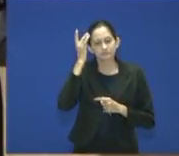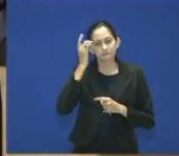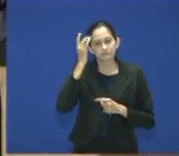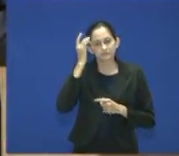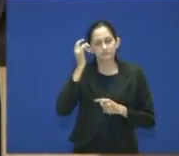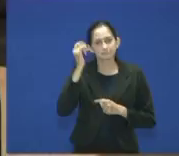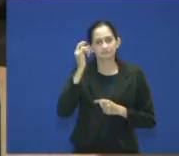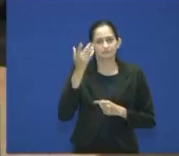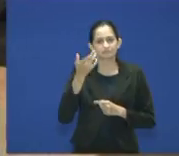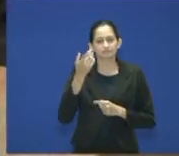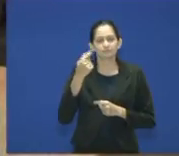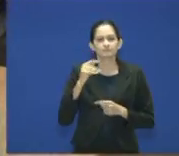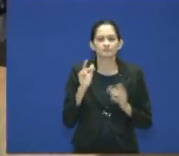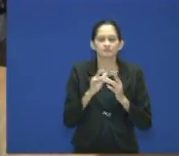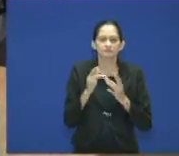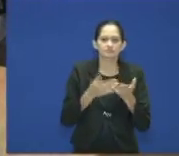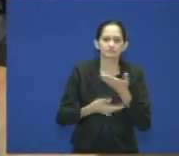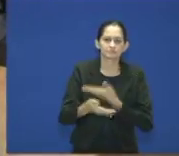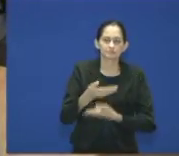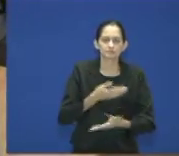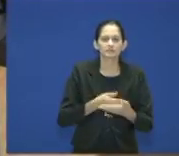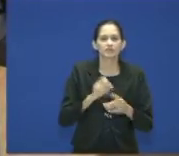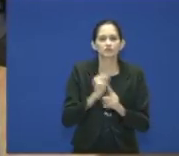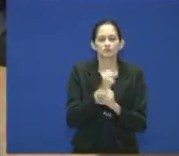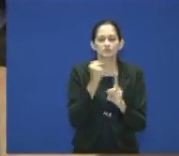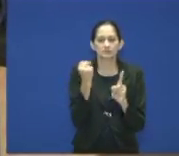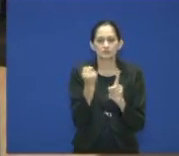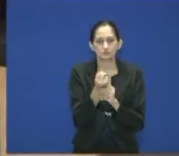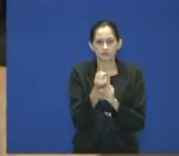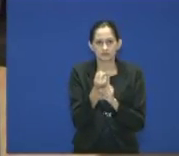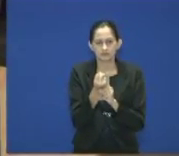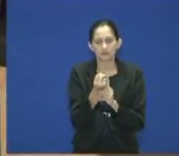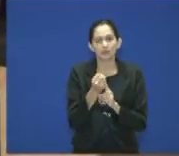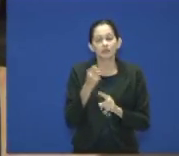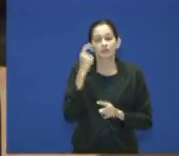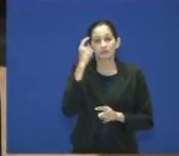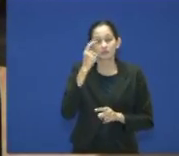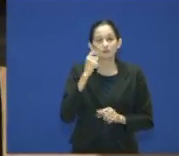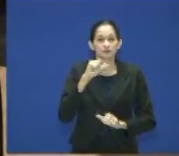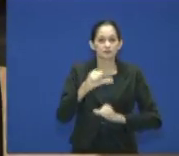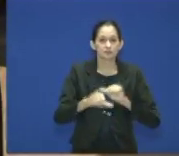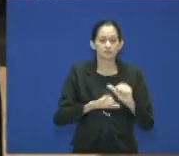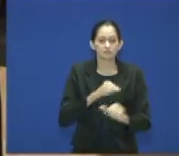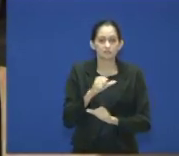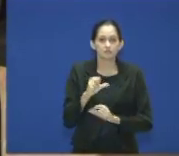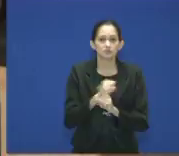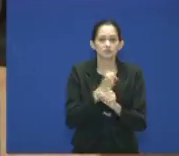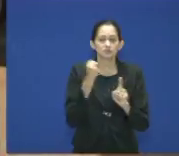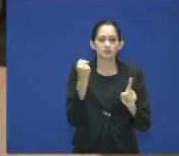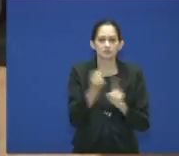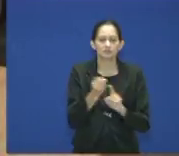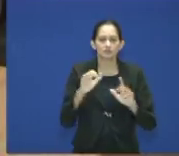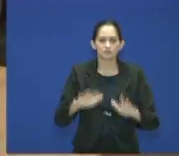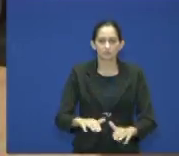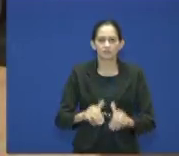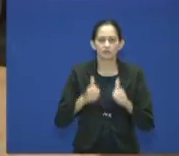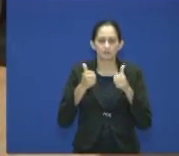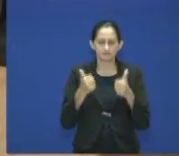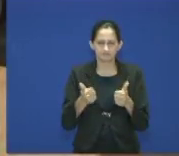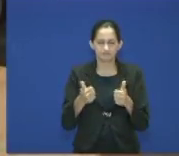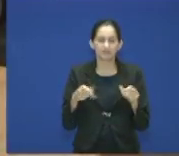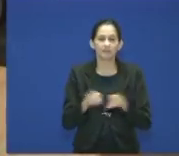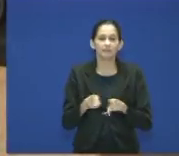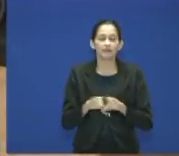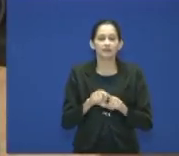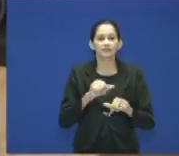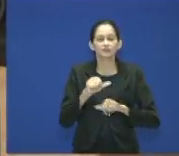dia, lidando com as contradições dessa sociedade e tentando transformá-la numa sociedade melhor. Ou até mesmo